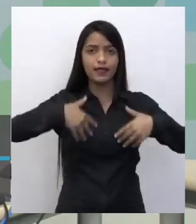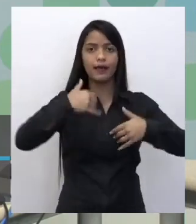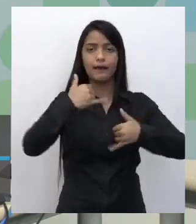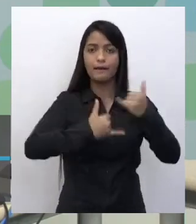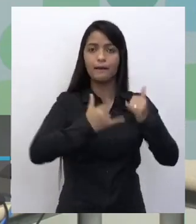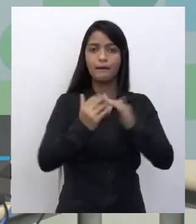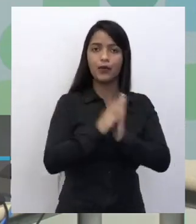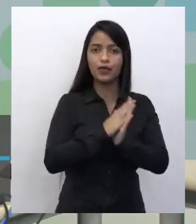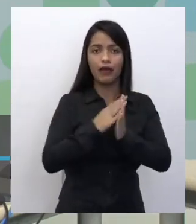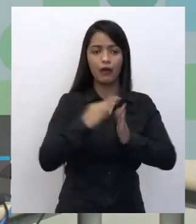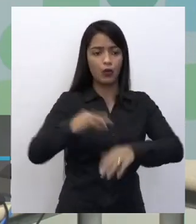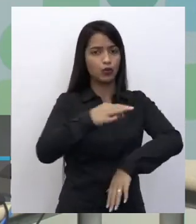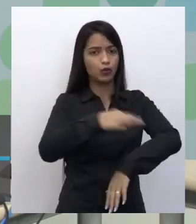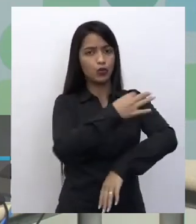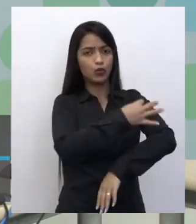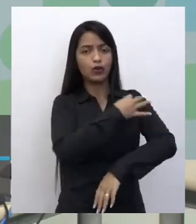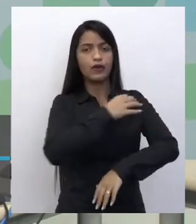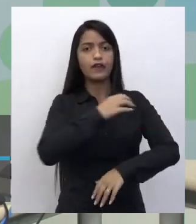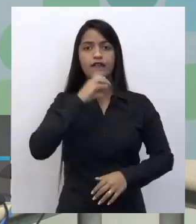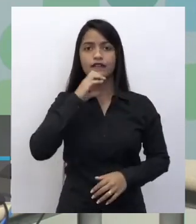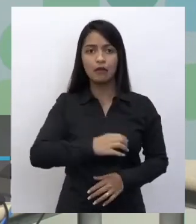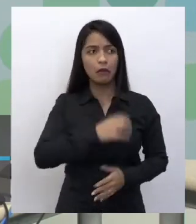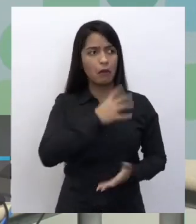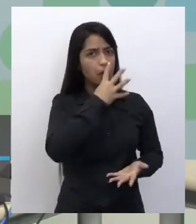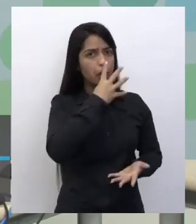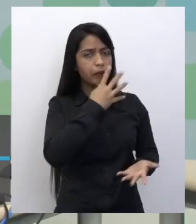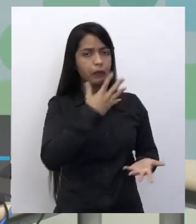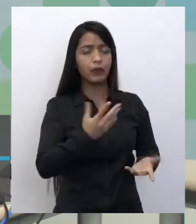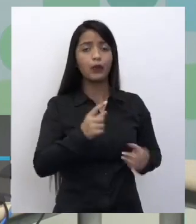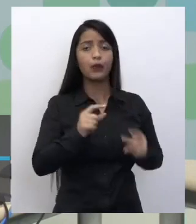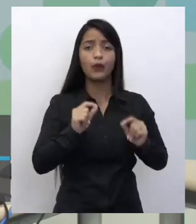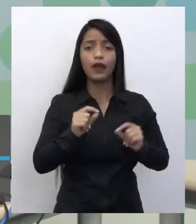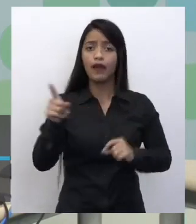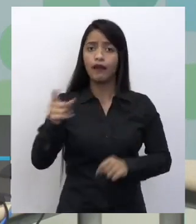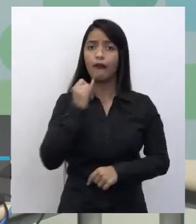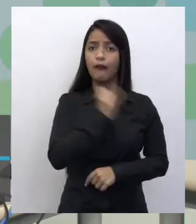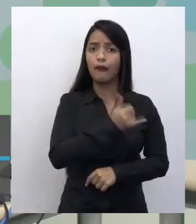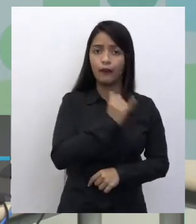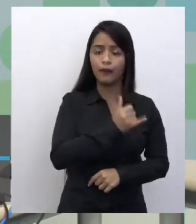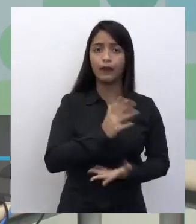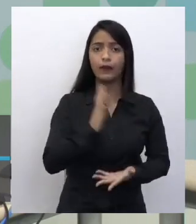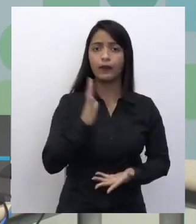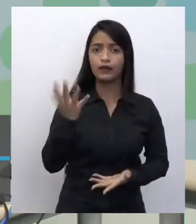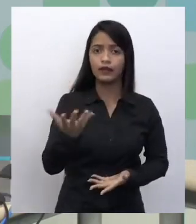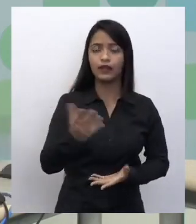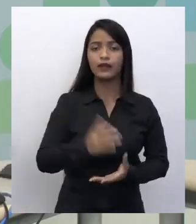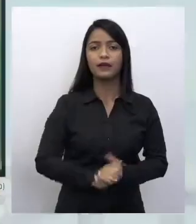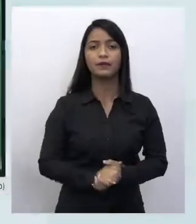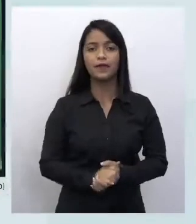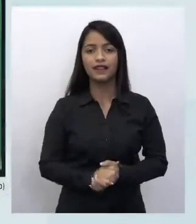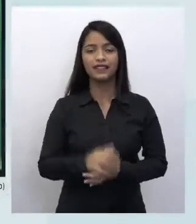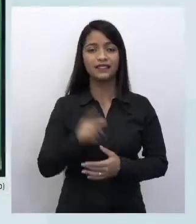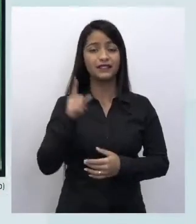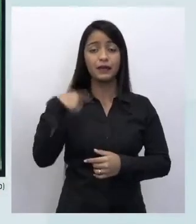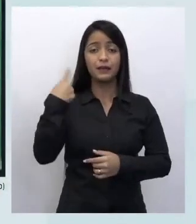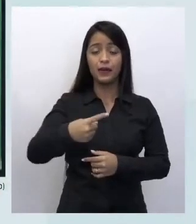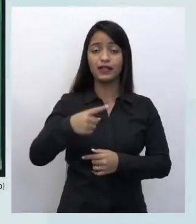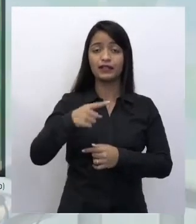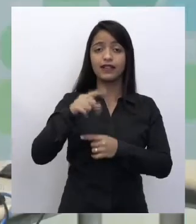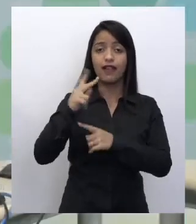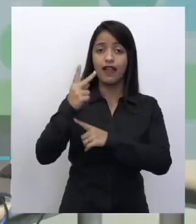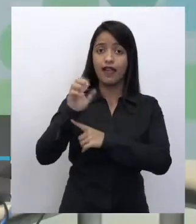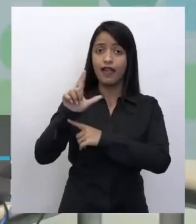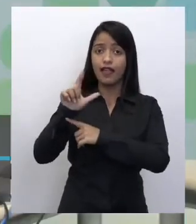Então ele fica admirado. Então é o narrador que está comentando que o Heleno aconteceu. E aí depois tem a fala do Heleno lá mais embaixo,